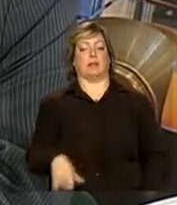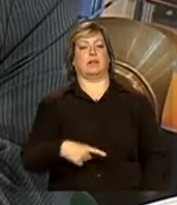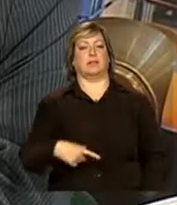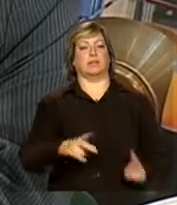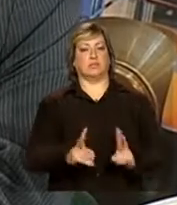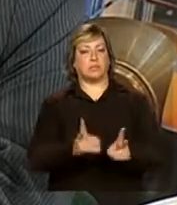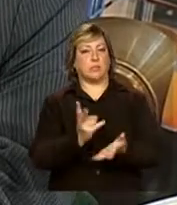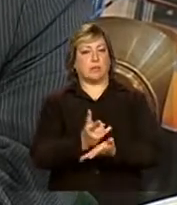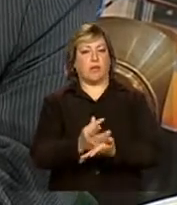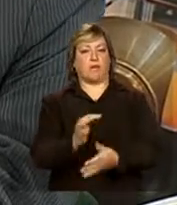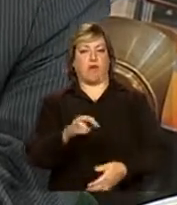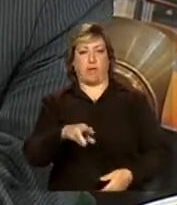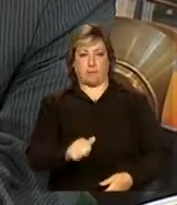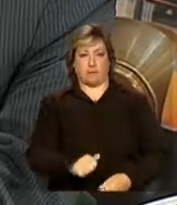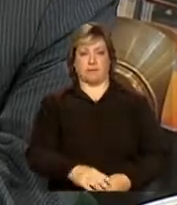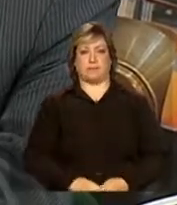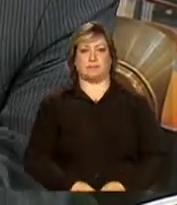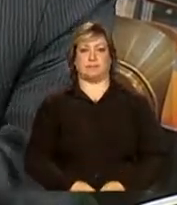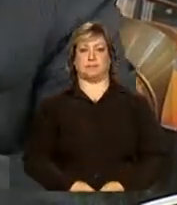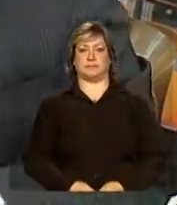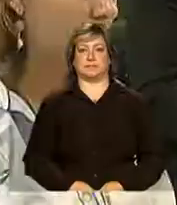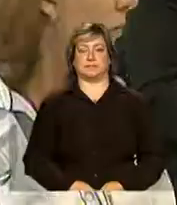da mesma forma.